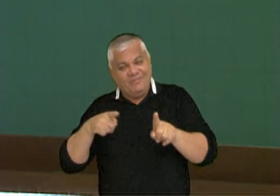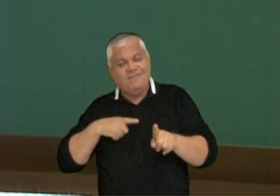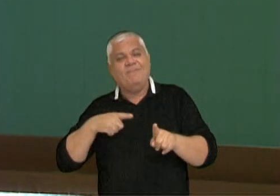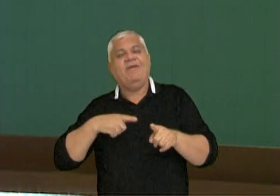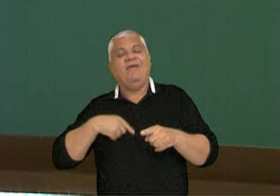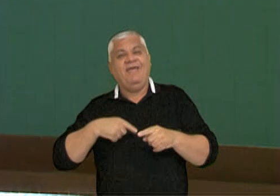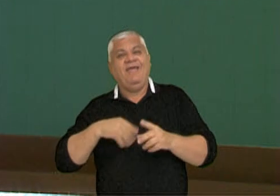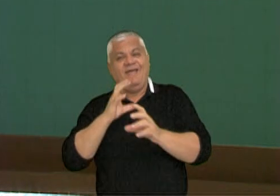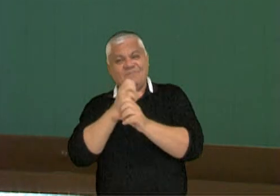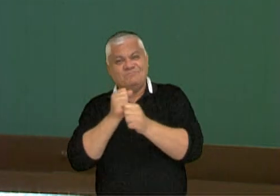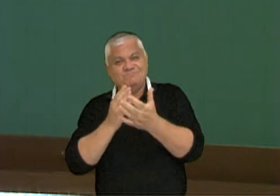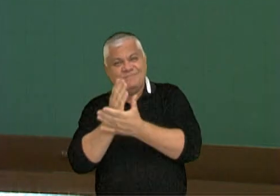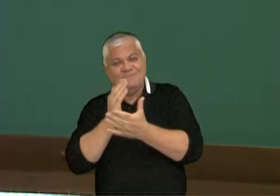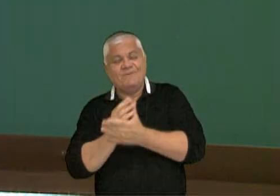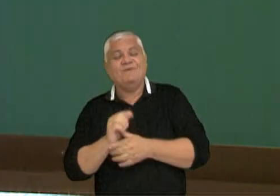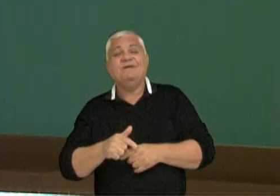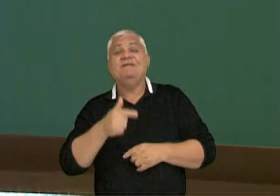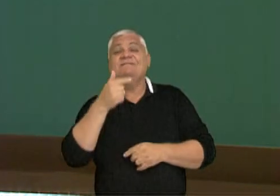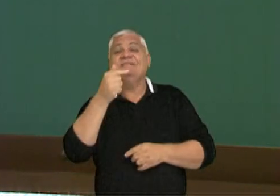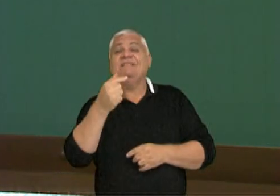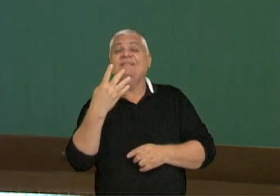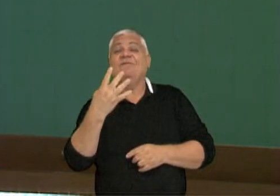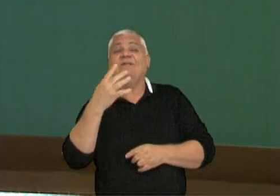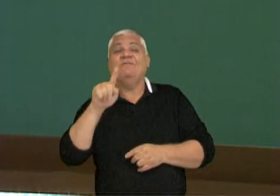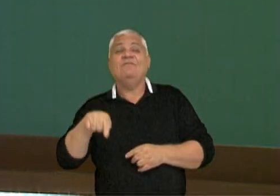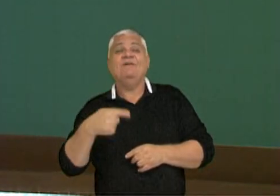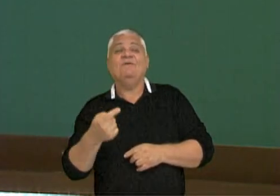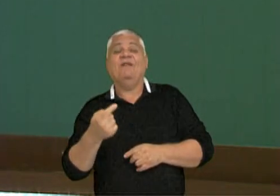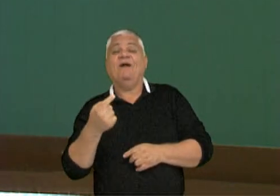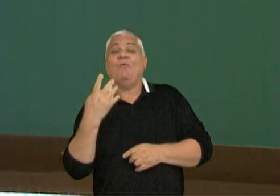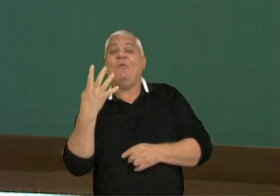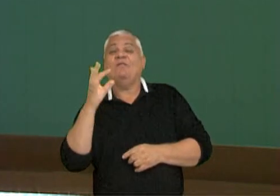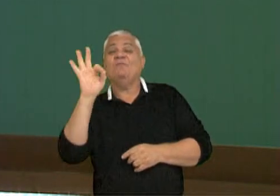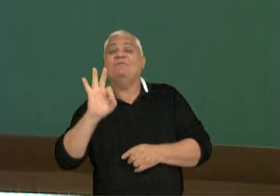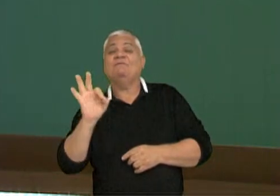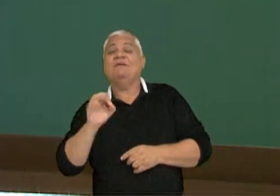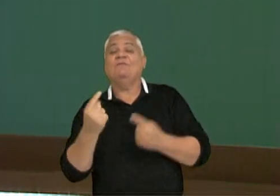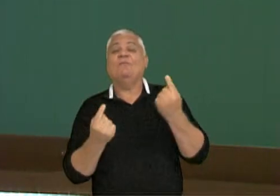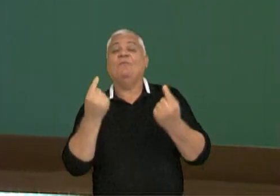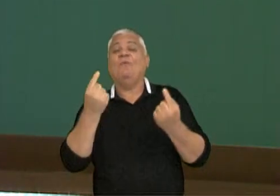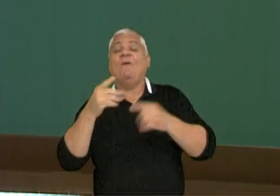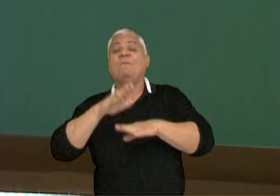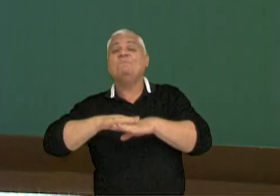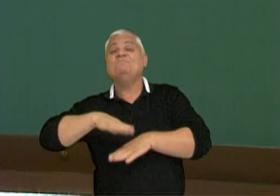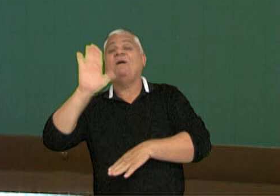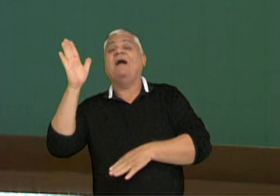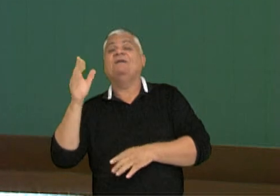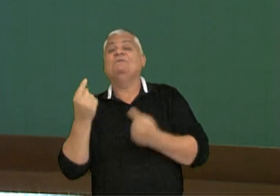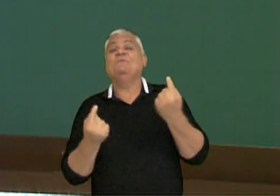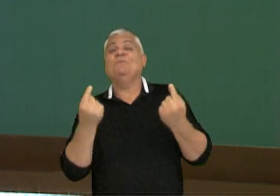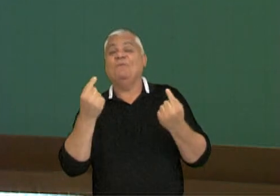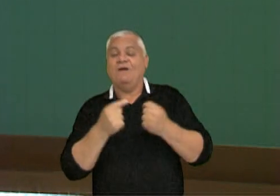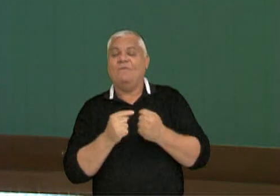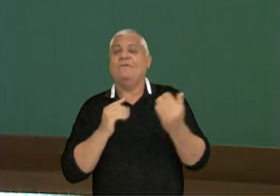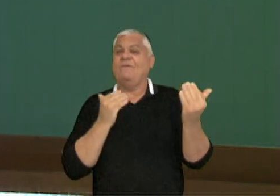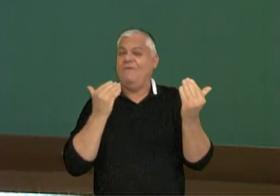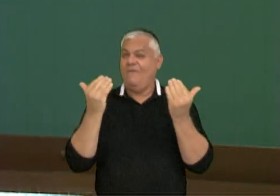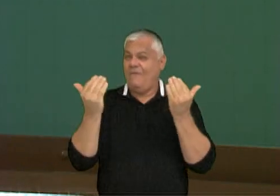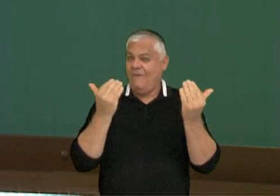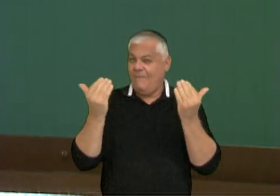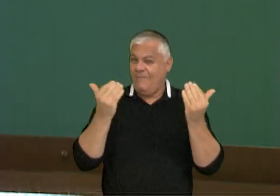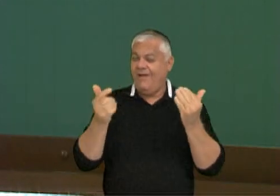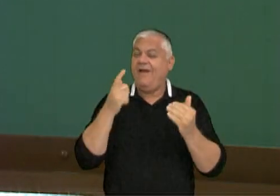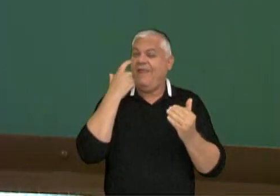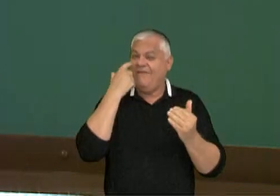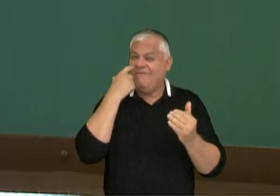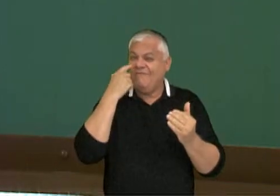72,4% de acertos. Quem acertou mais? Então a professora vai dar um tempinho. Lembrem-se sempre de comparar a parte